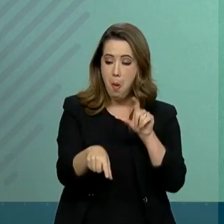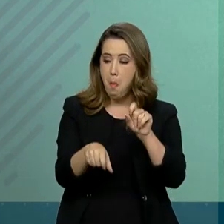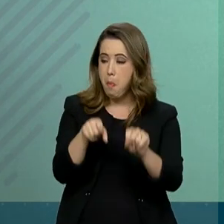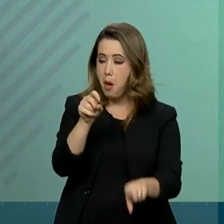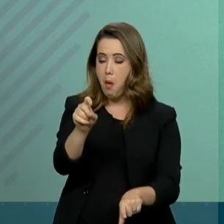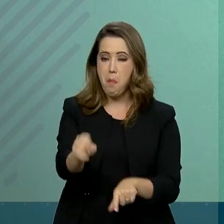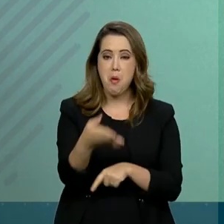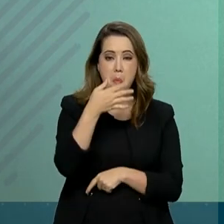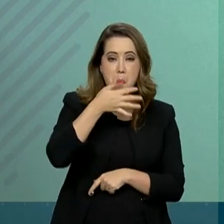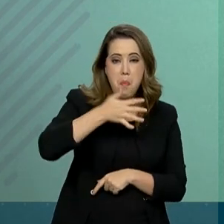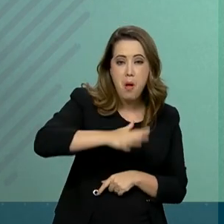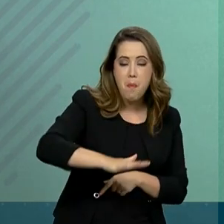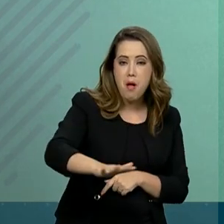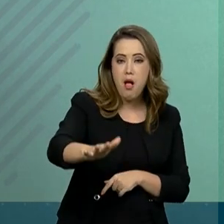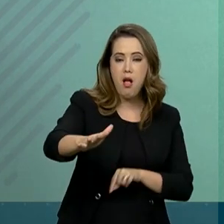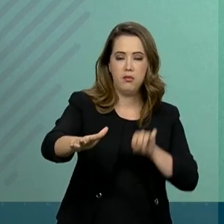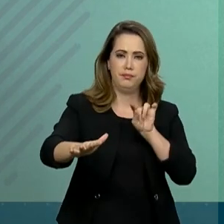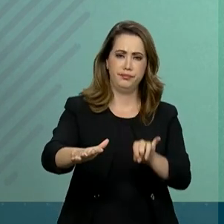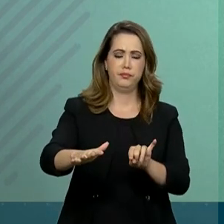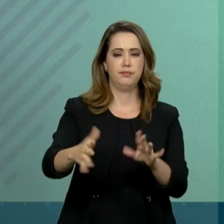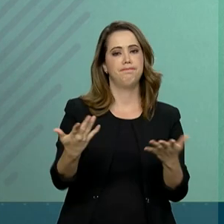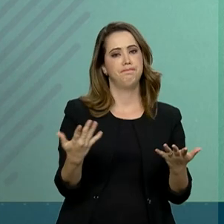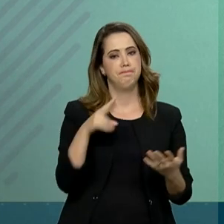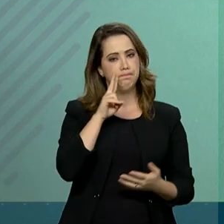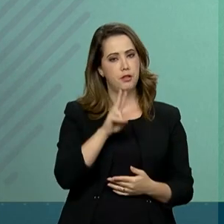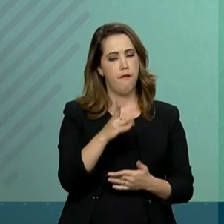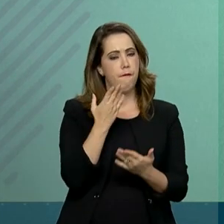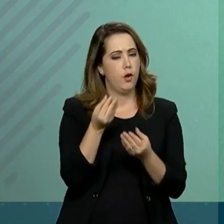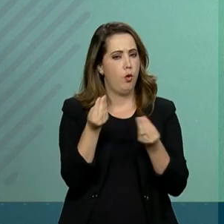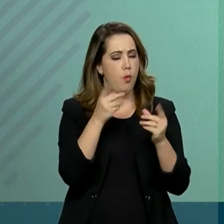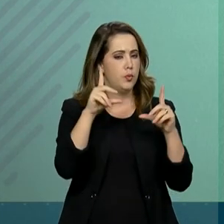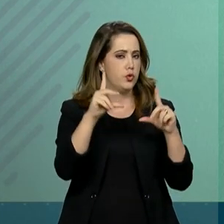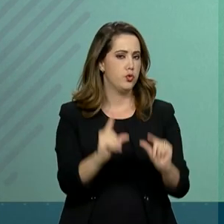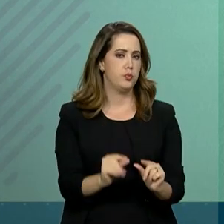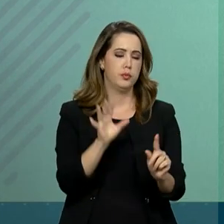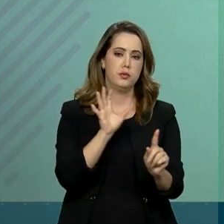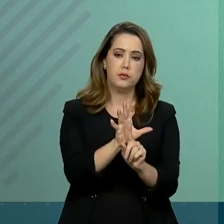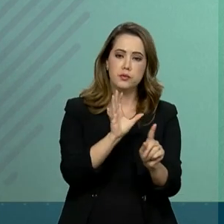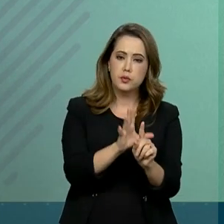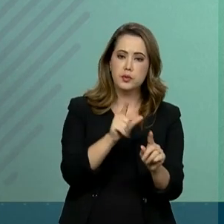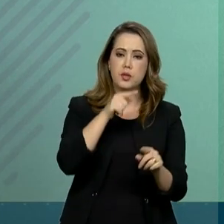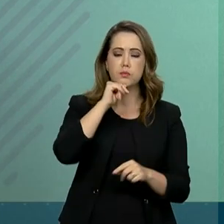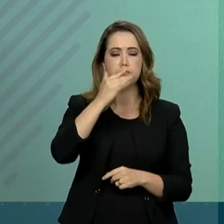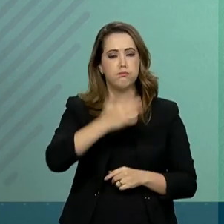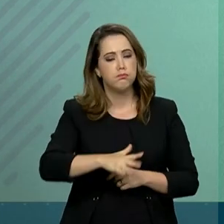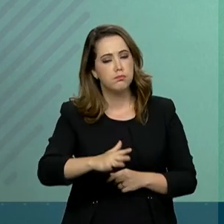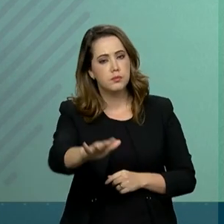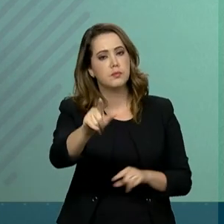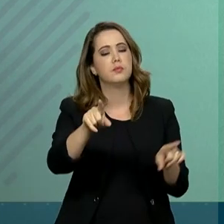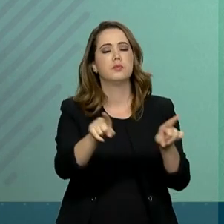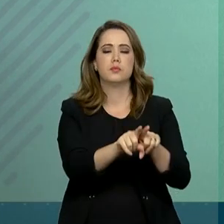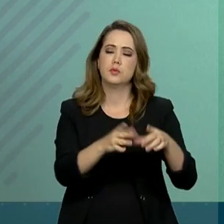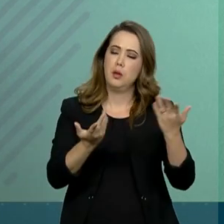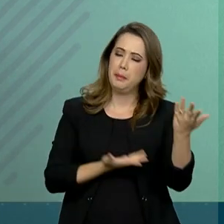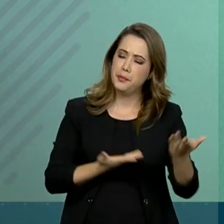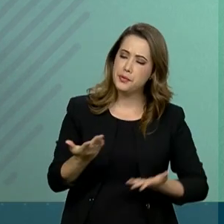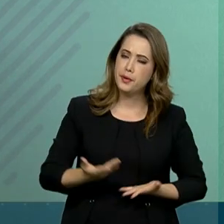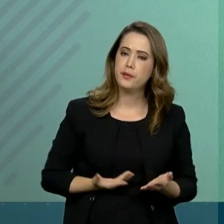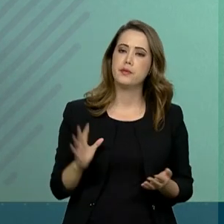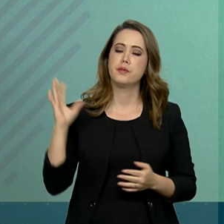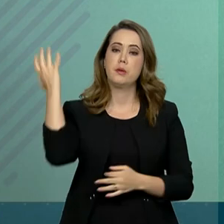prevê a mitigação dos impactos gerados nos ecossistemas marinhos e seus serviços